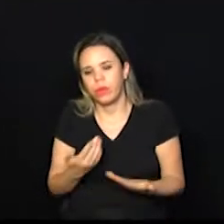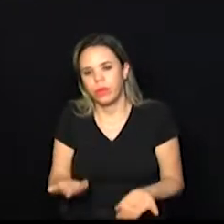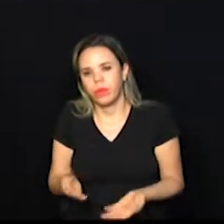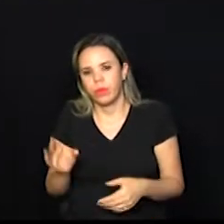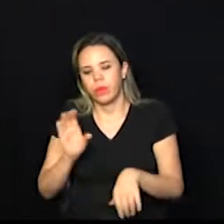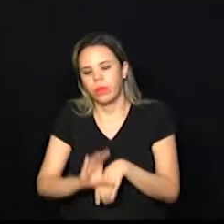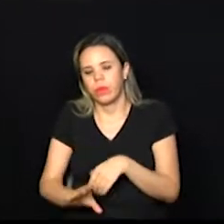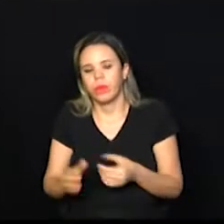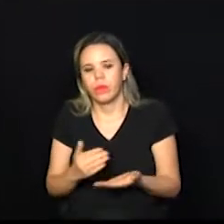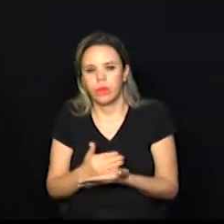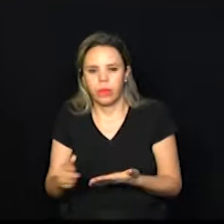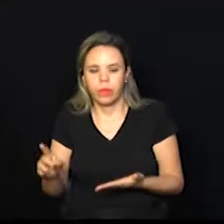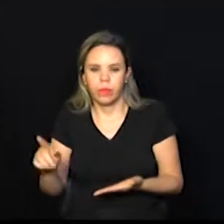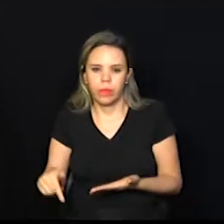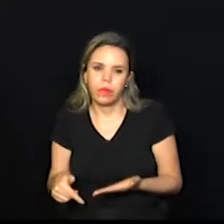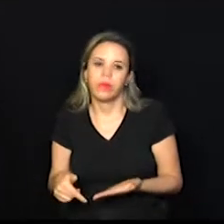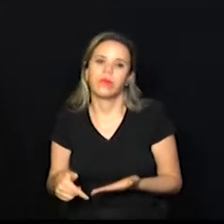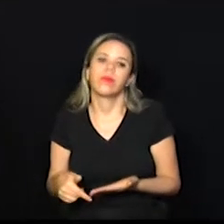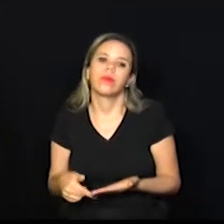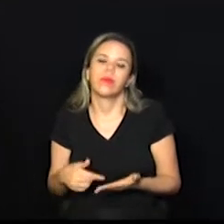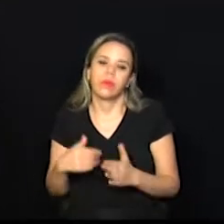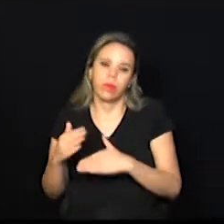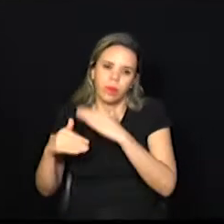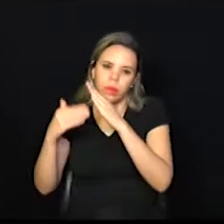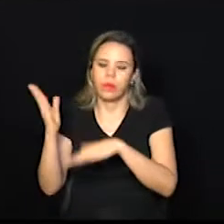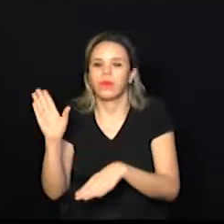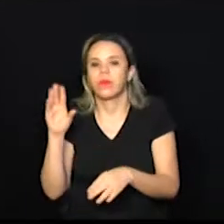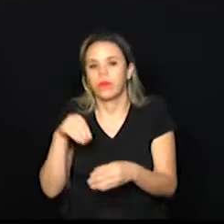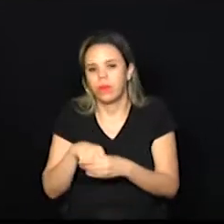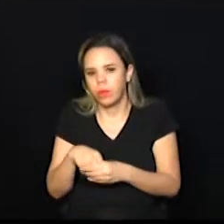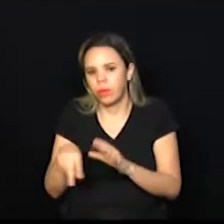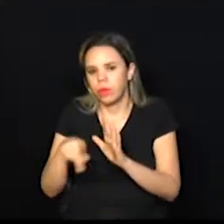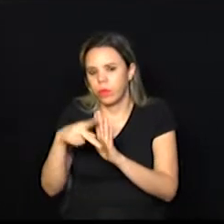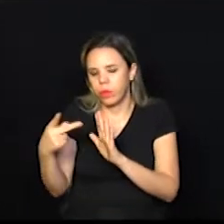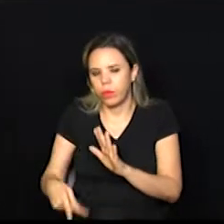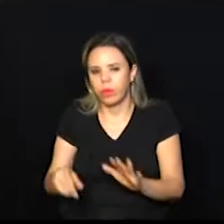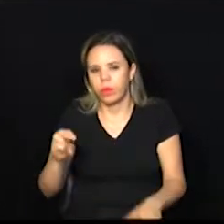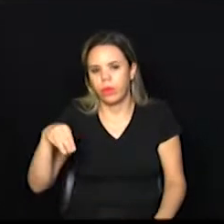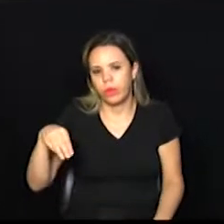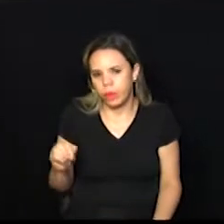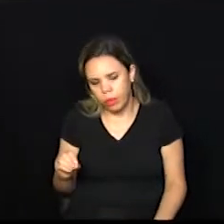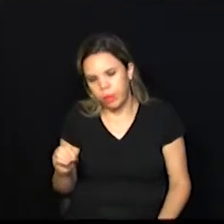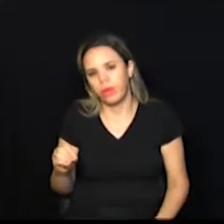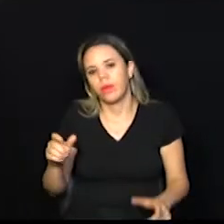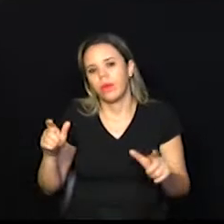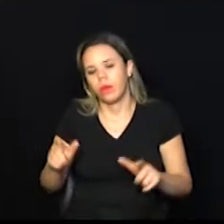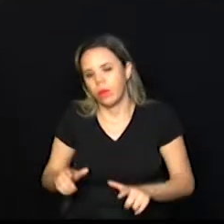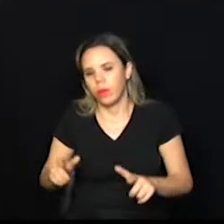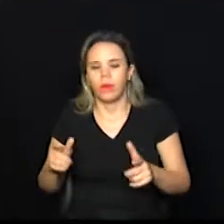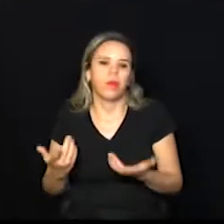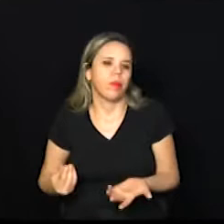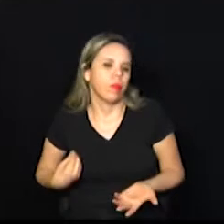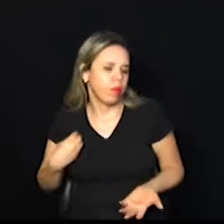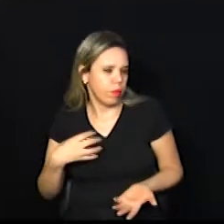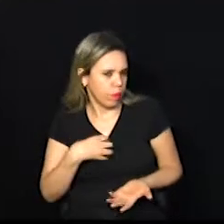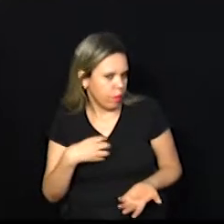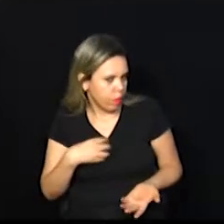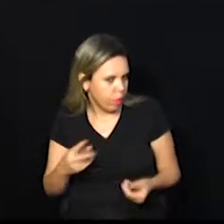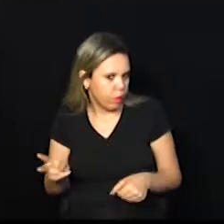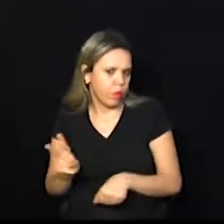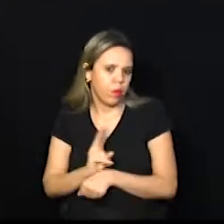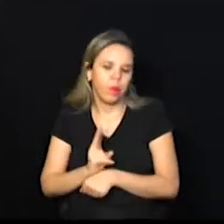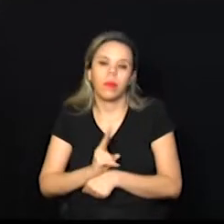curso, inicialmente, sendo desenvolvido dentro do próprio SEAMO, porque é o lugar que ela se sente segura,